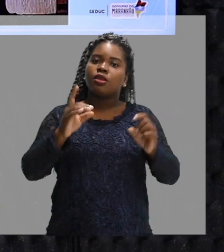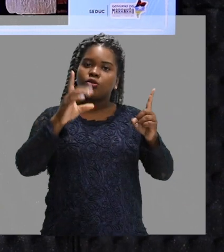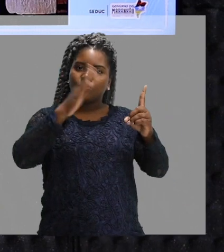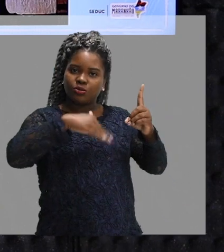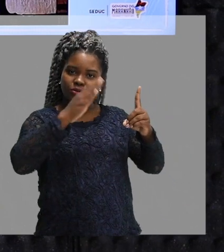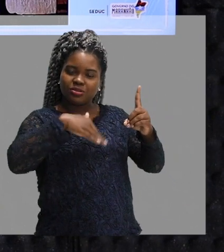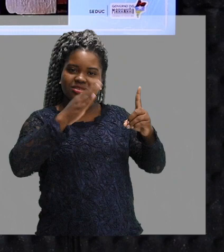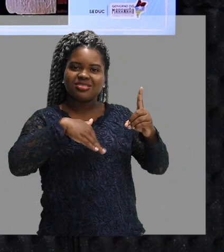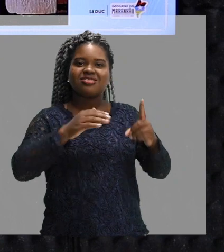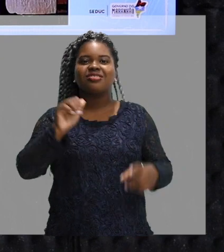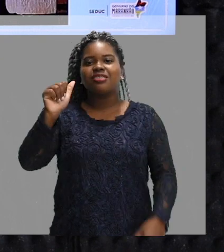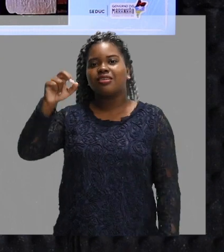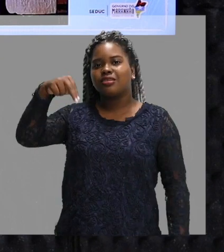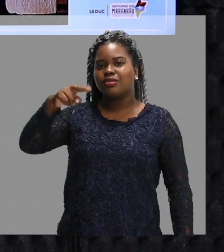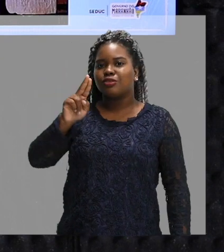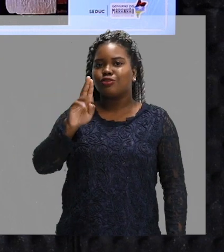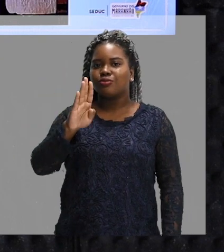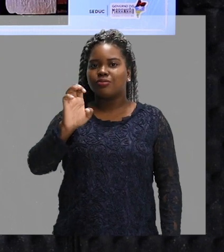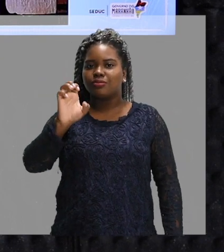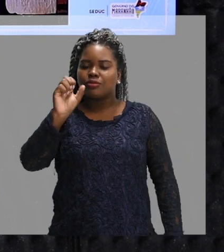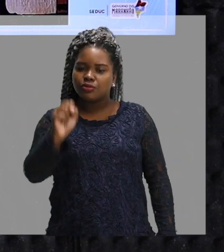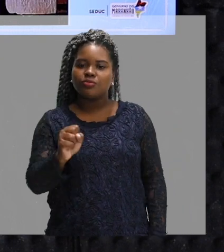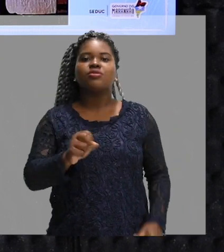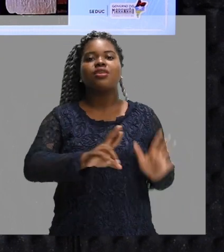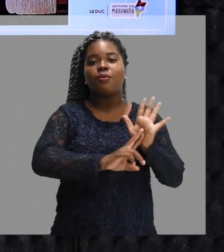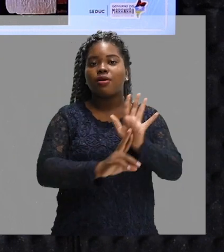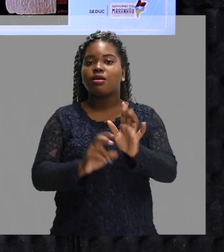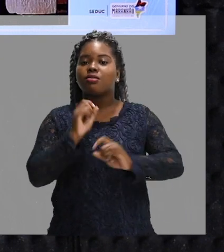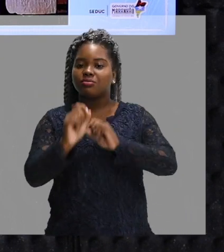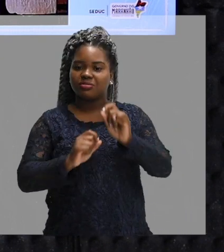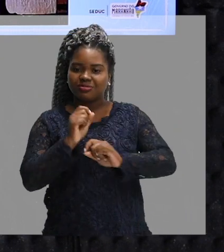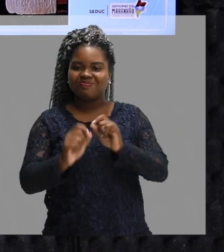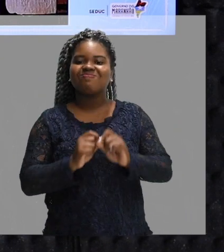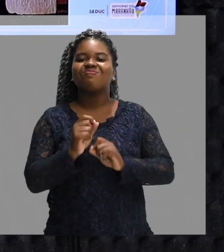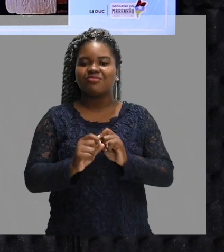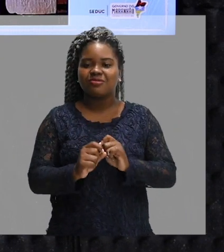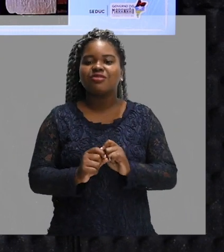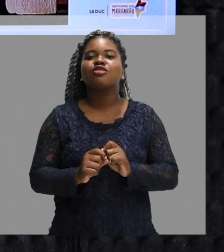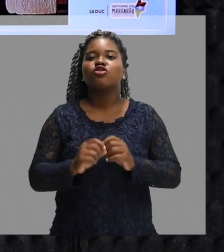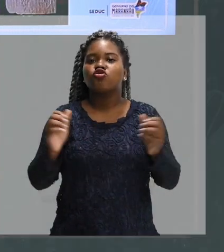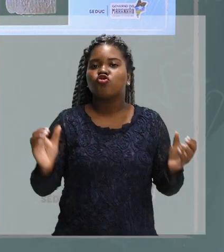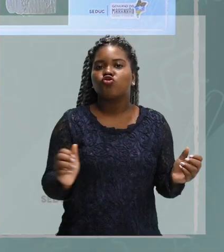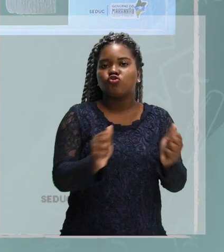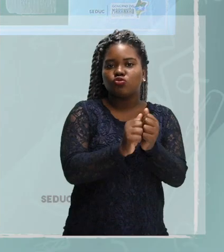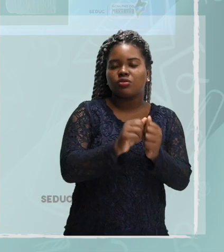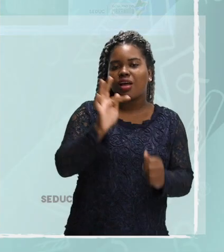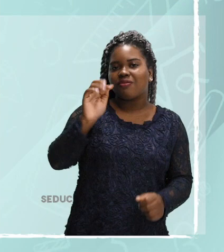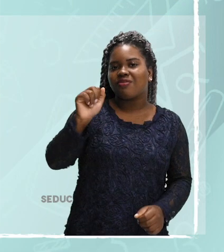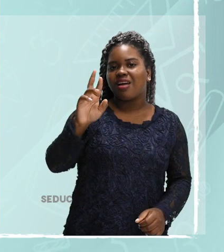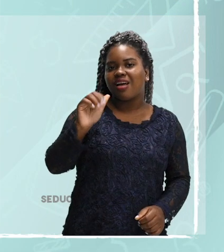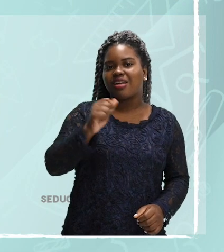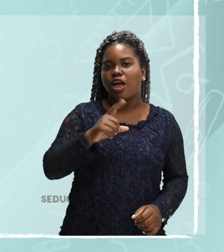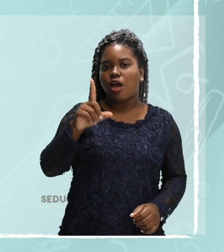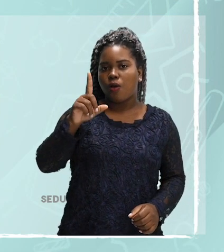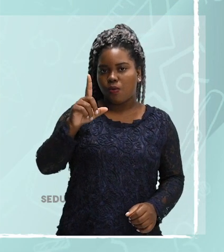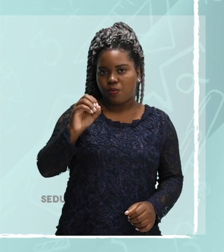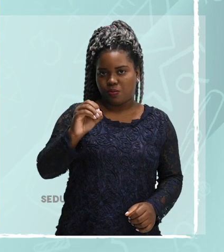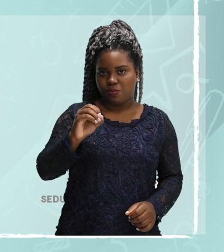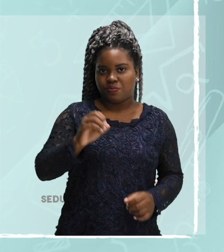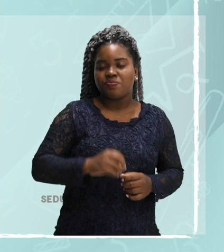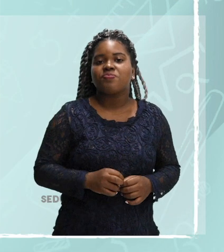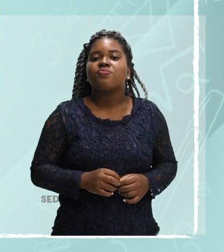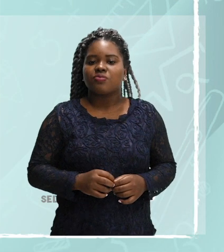é pictórico, ou seja, uma representação, com o sarcófago do faraó. Professor, mas que faraó é isso? Aqui é uma representação de